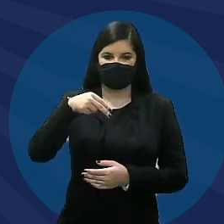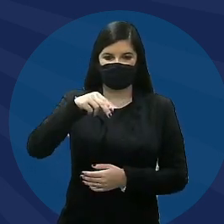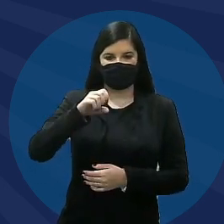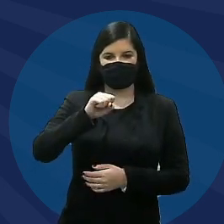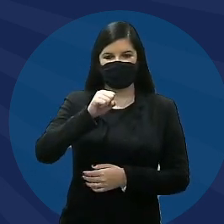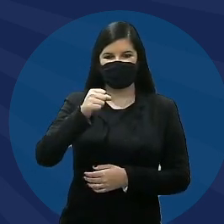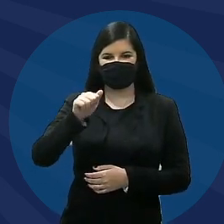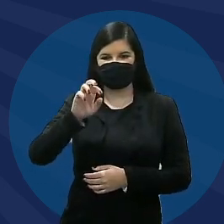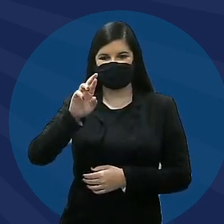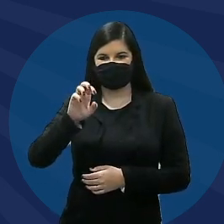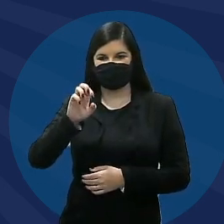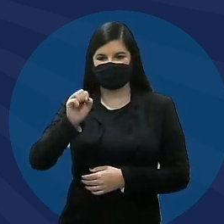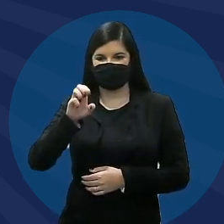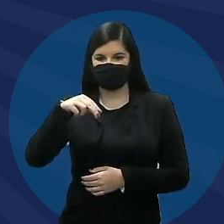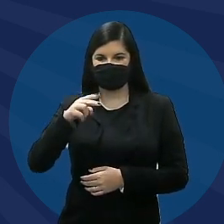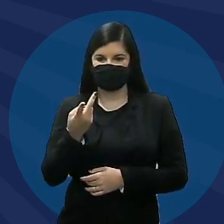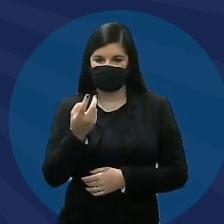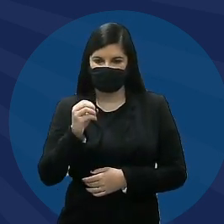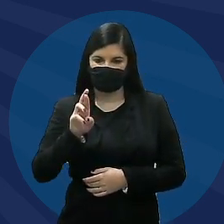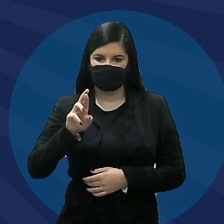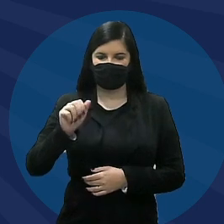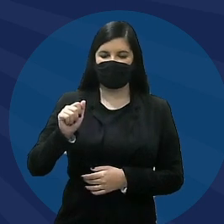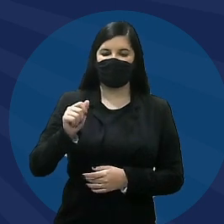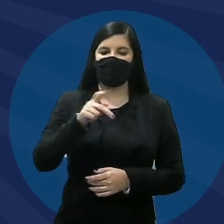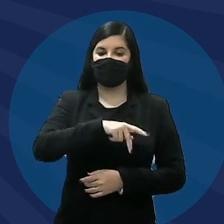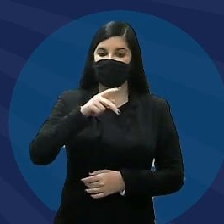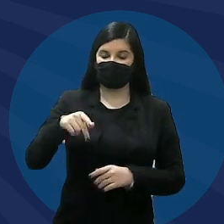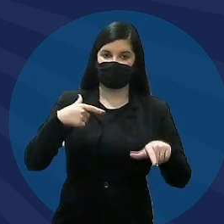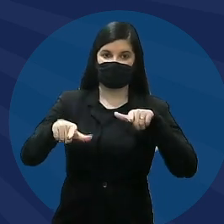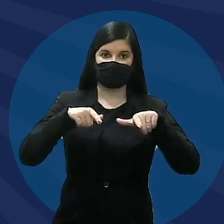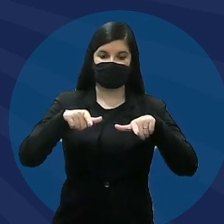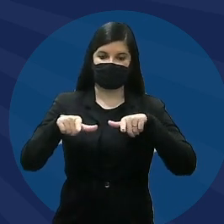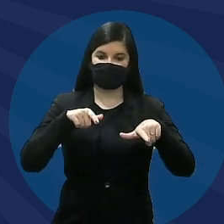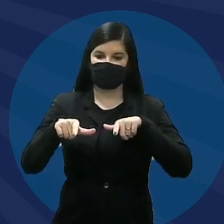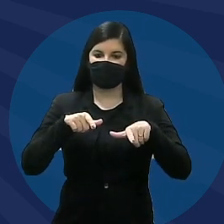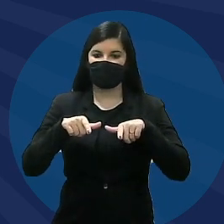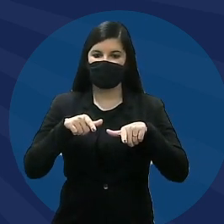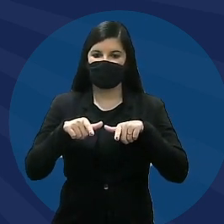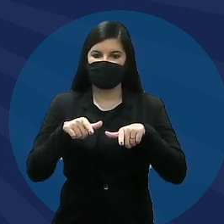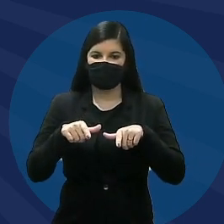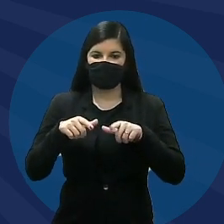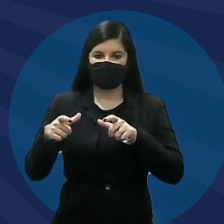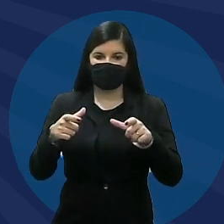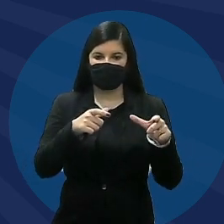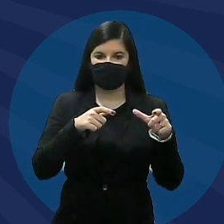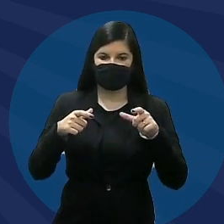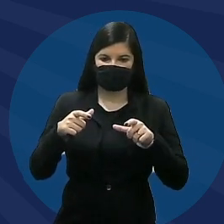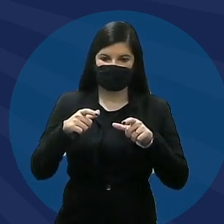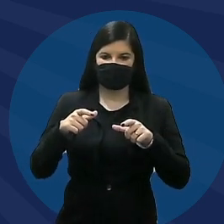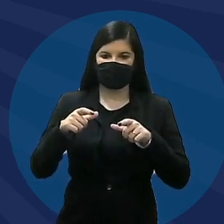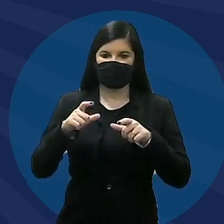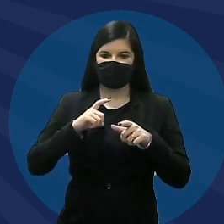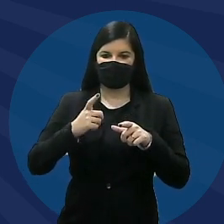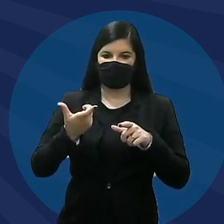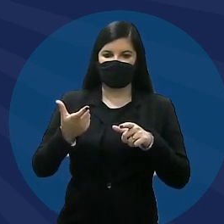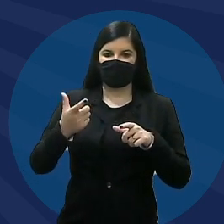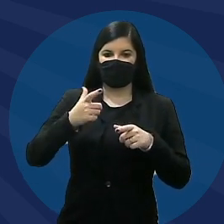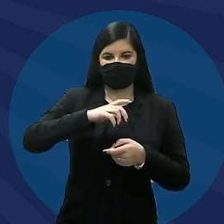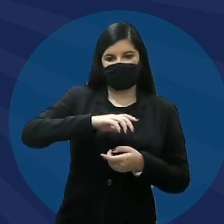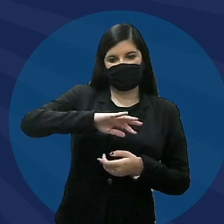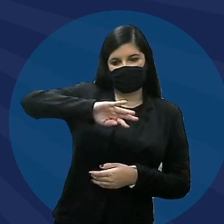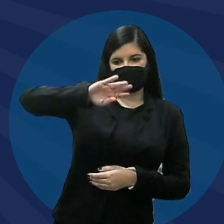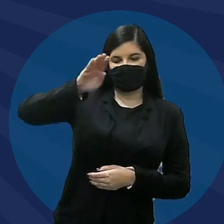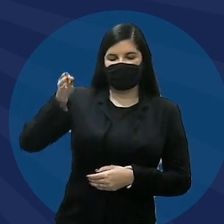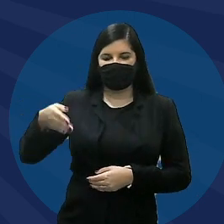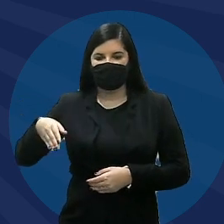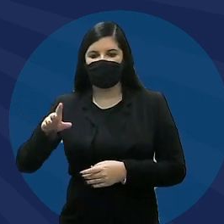Socorro. E o professor está com o trabalho, né, da totalidade, o lugar e as formas do relevo e da